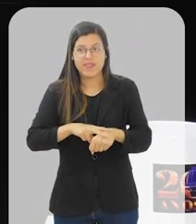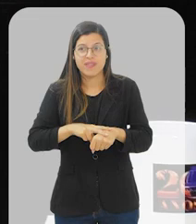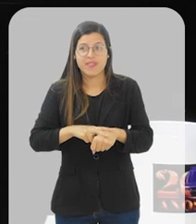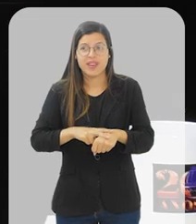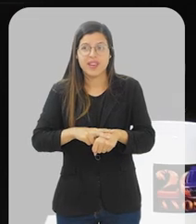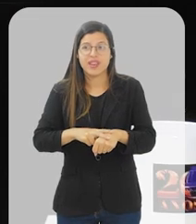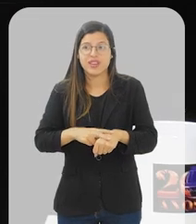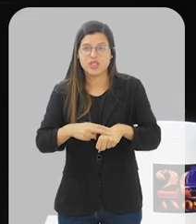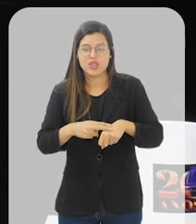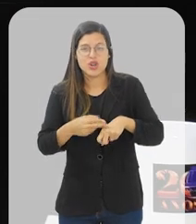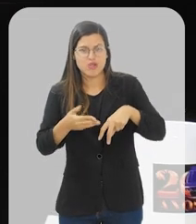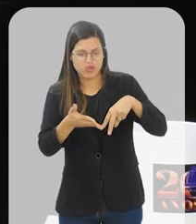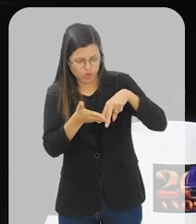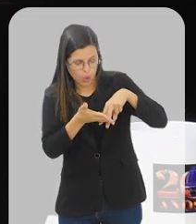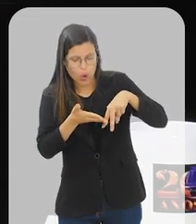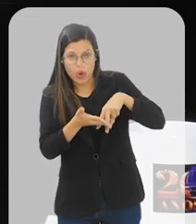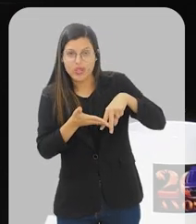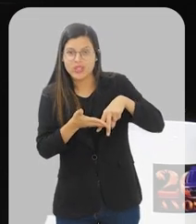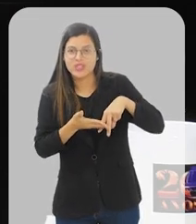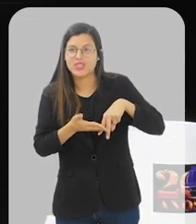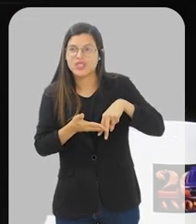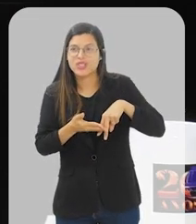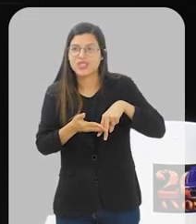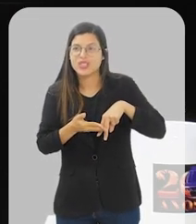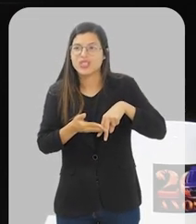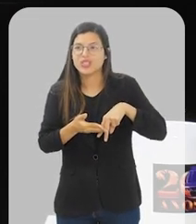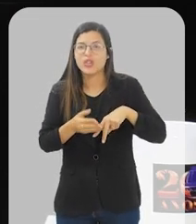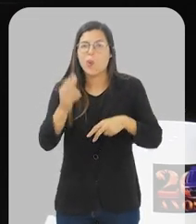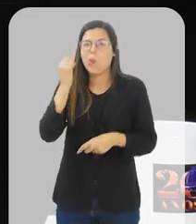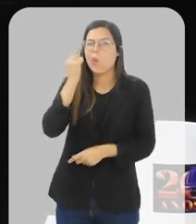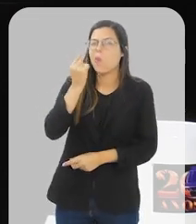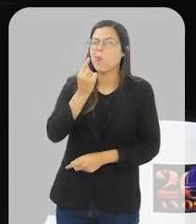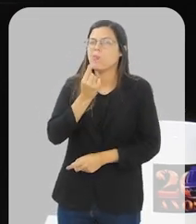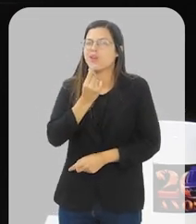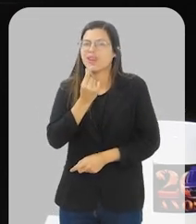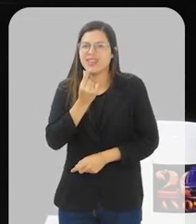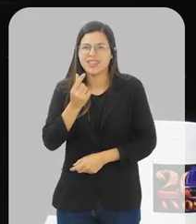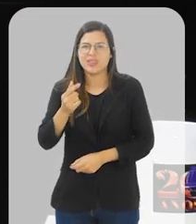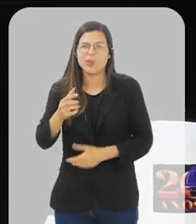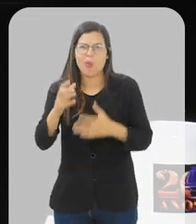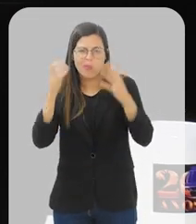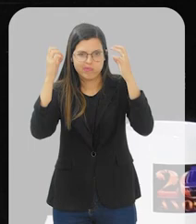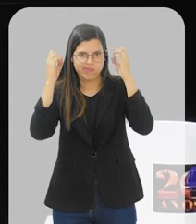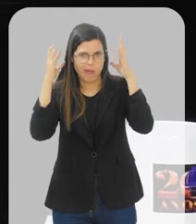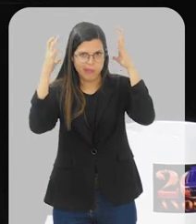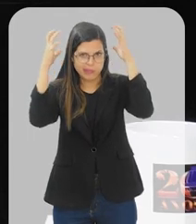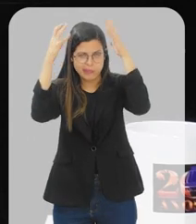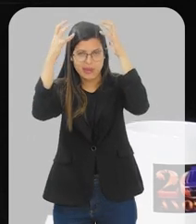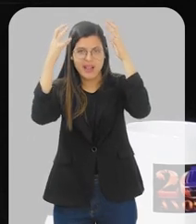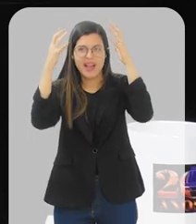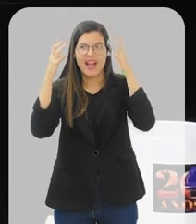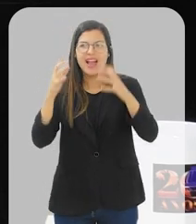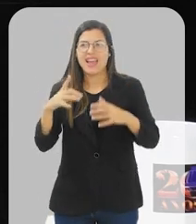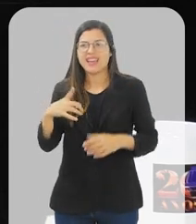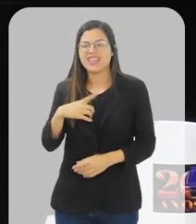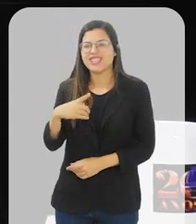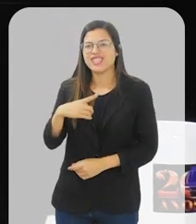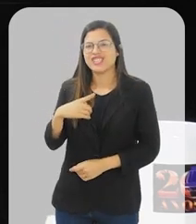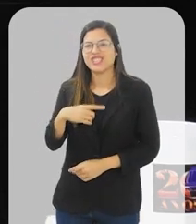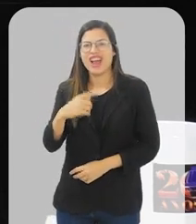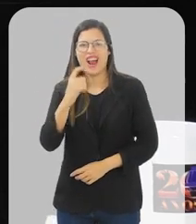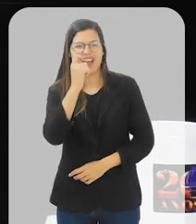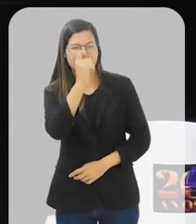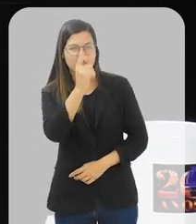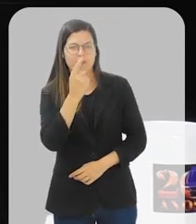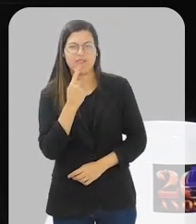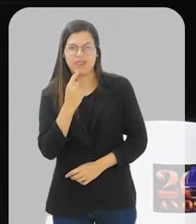short, meião até a canela, com aquele comunicador, Black Power, distribuindo cartão vermelho e amarelo